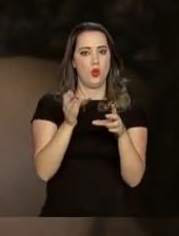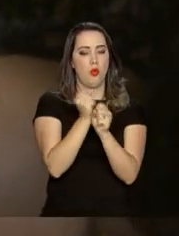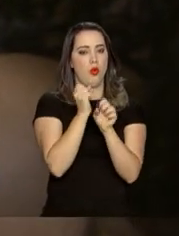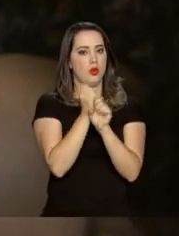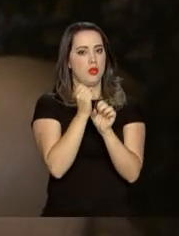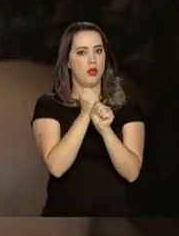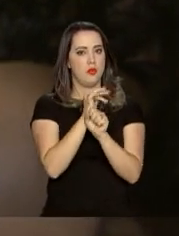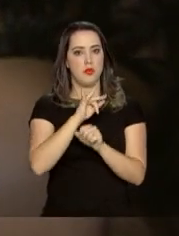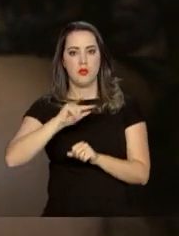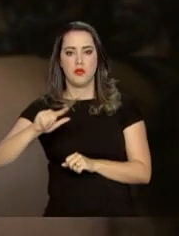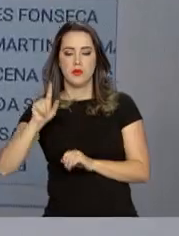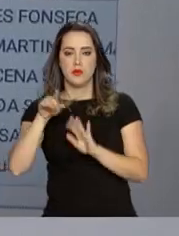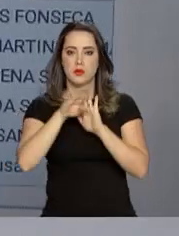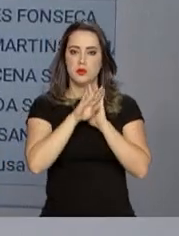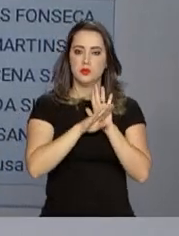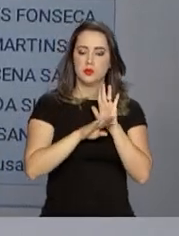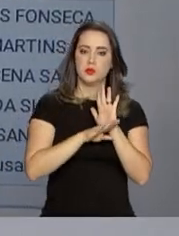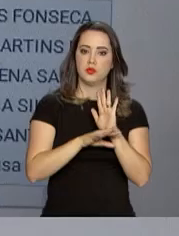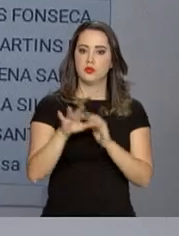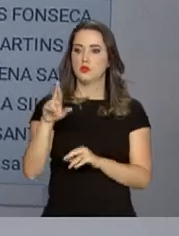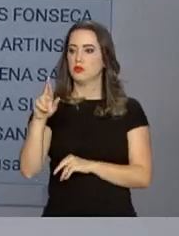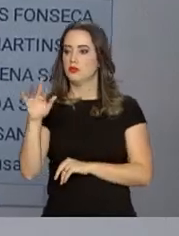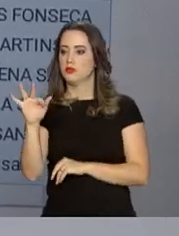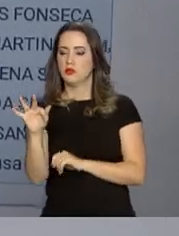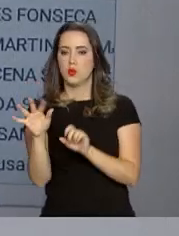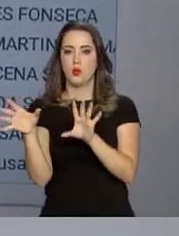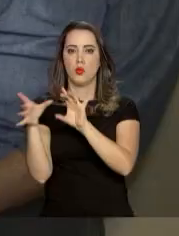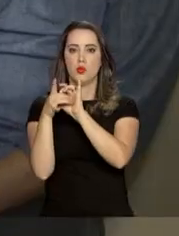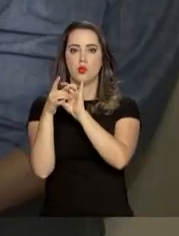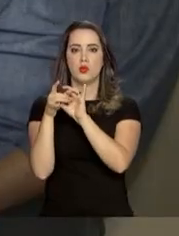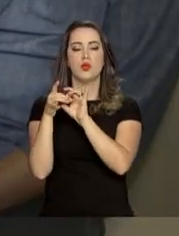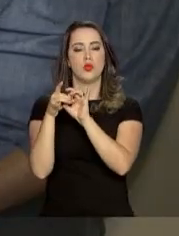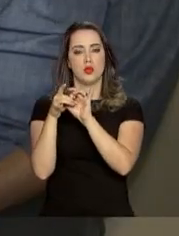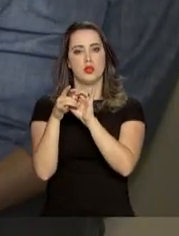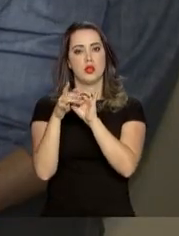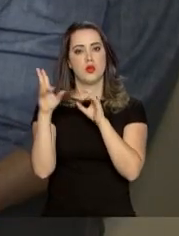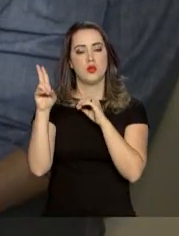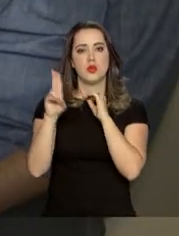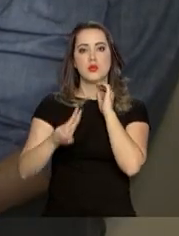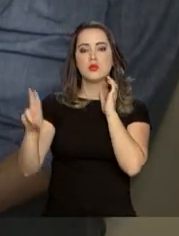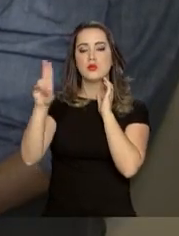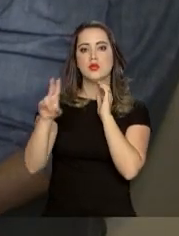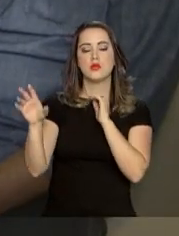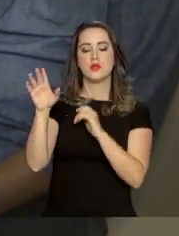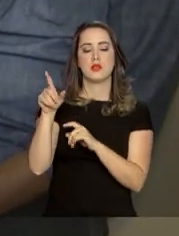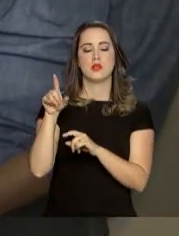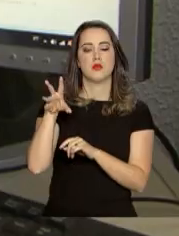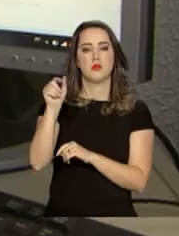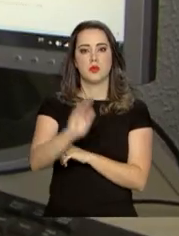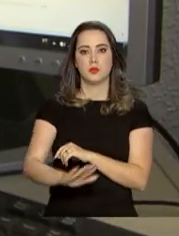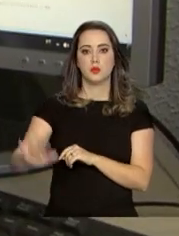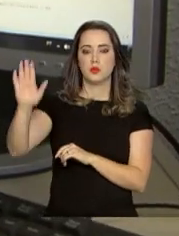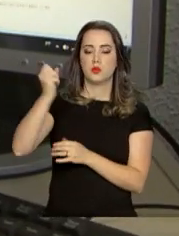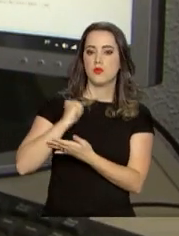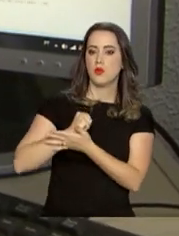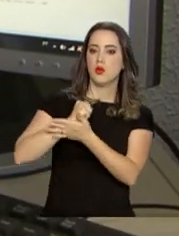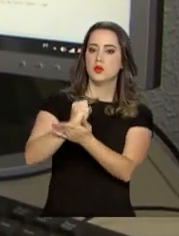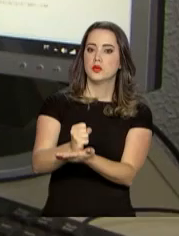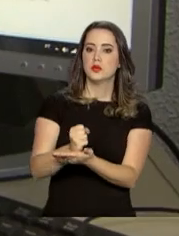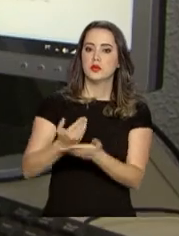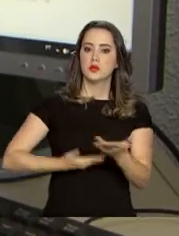fiscal é um projeto desenvolvido pela receita federal em parceria com as instituições de ensino superior a idéia é prestar um serviço